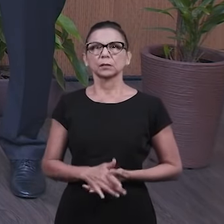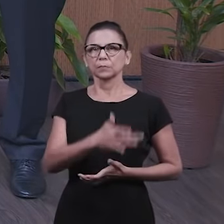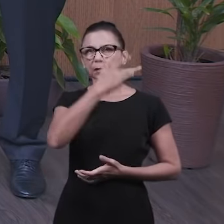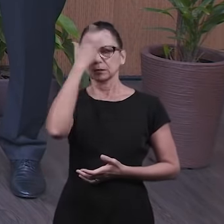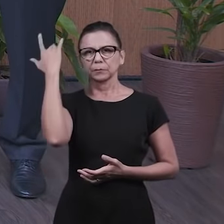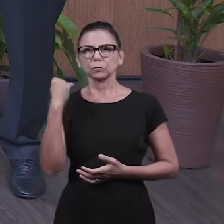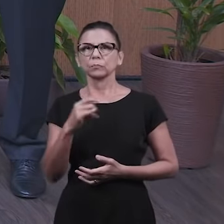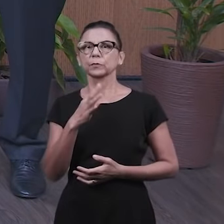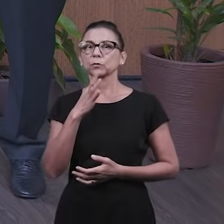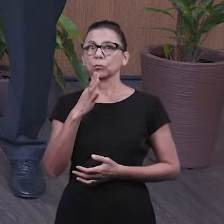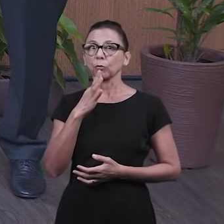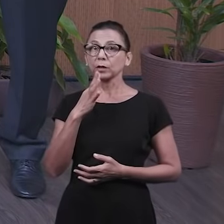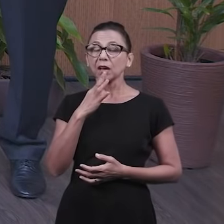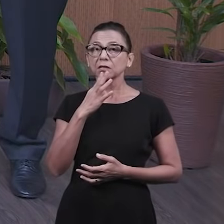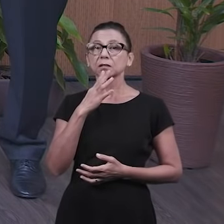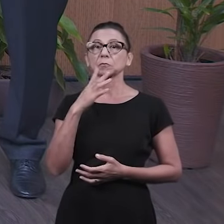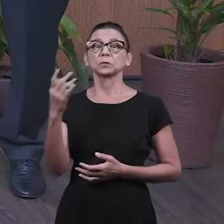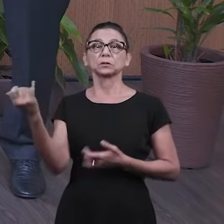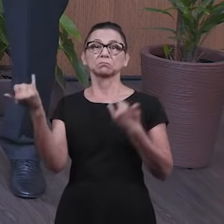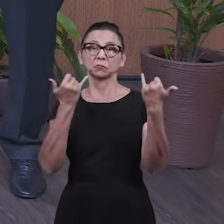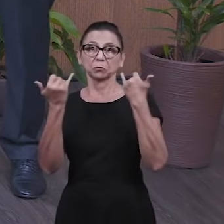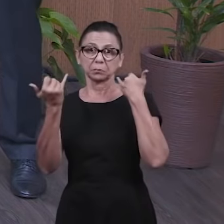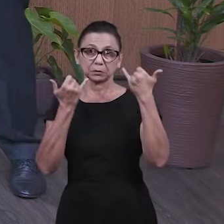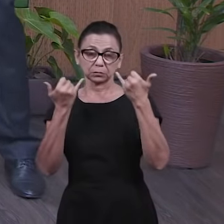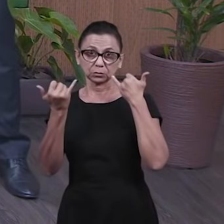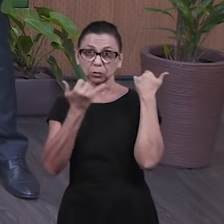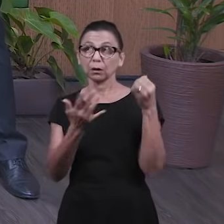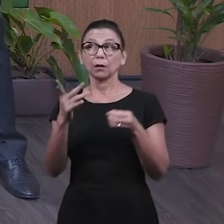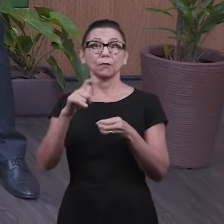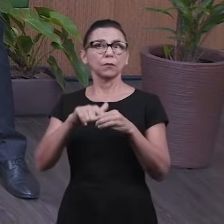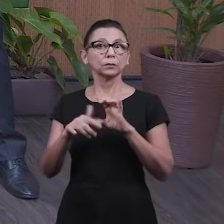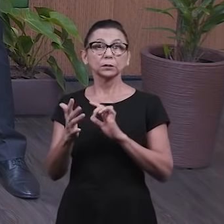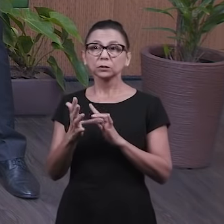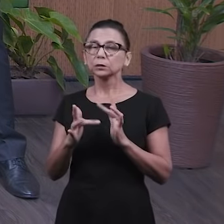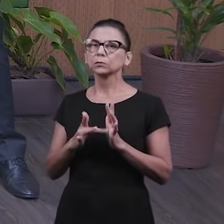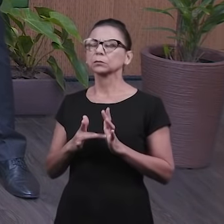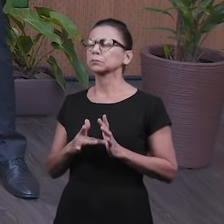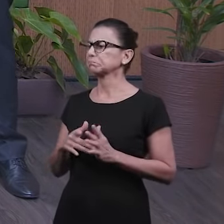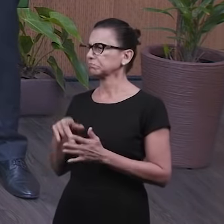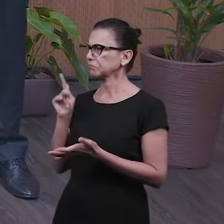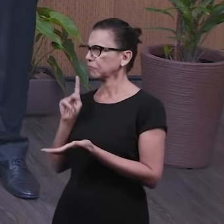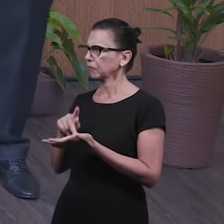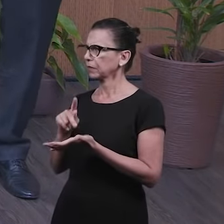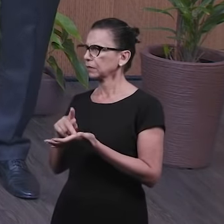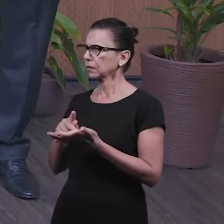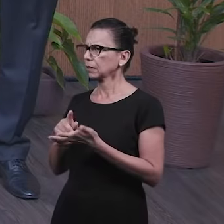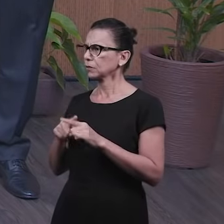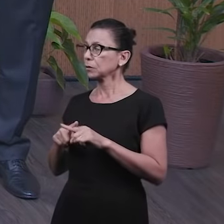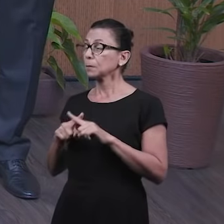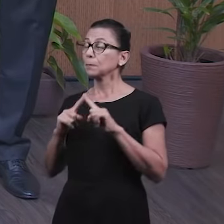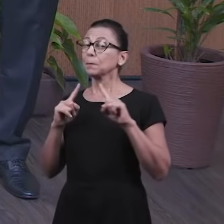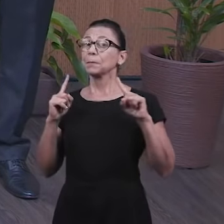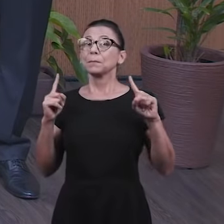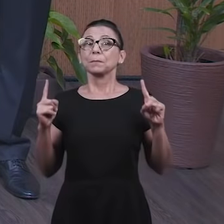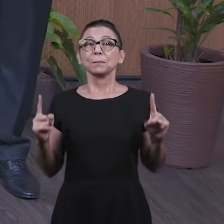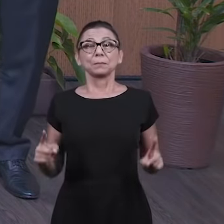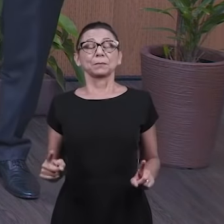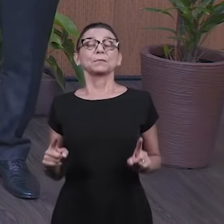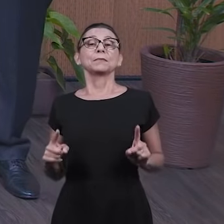Jesus nos nossos dias. É verdade, muito se fala, mas a questão primordial,